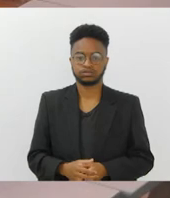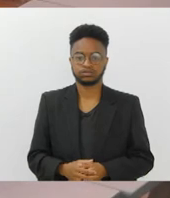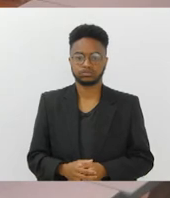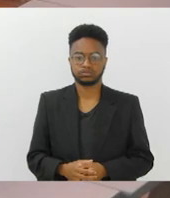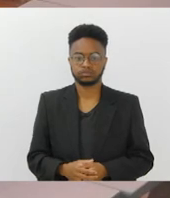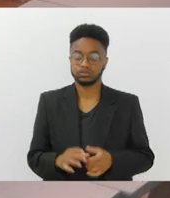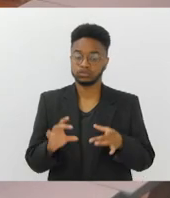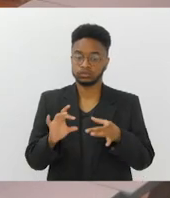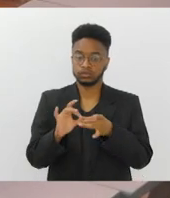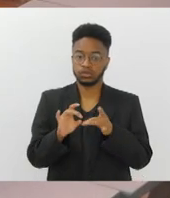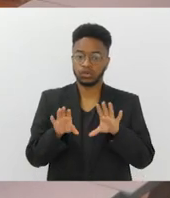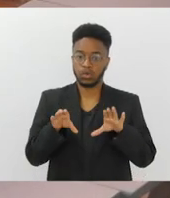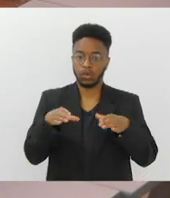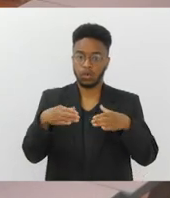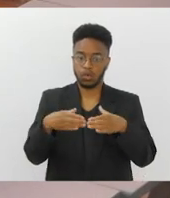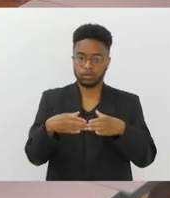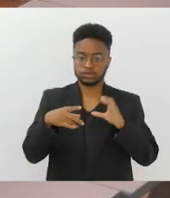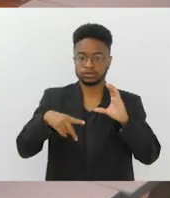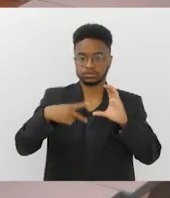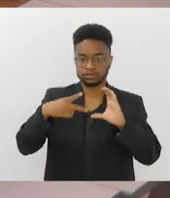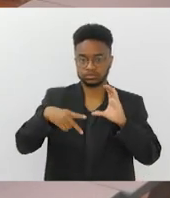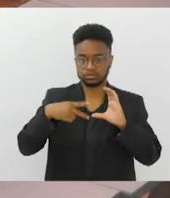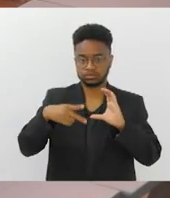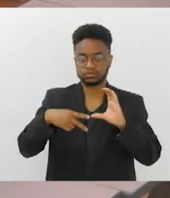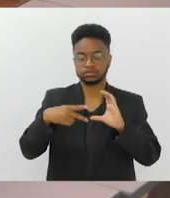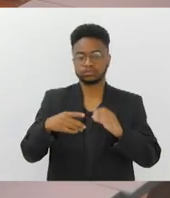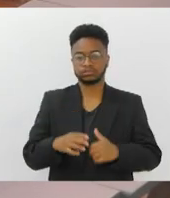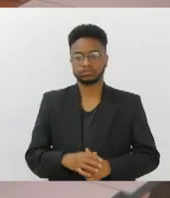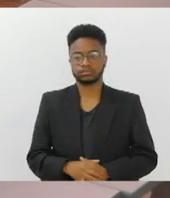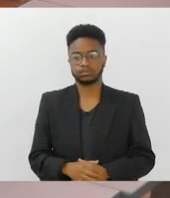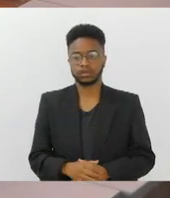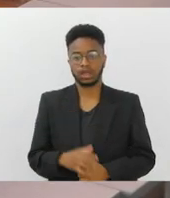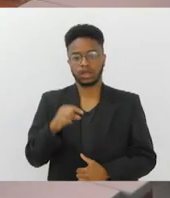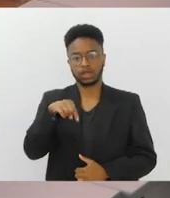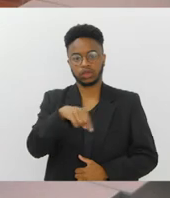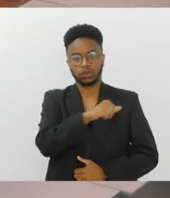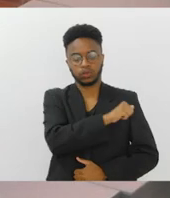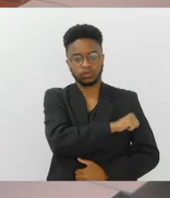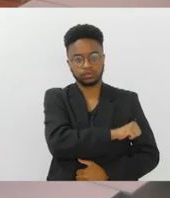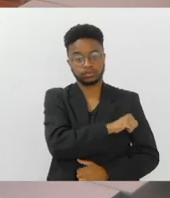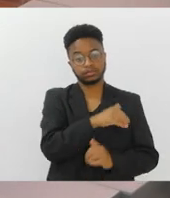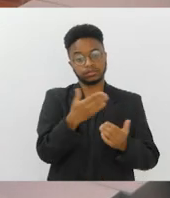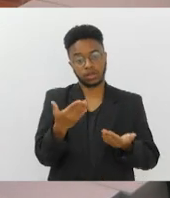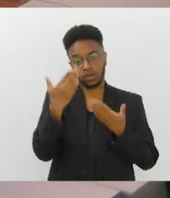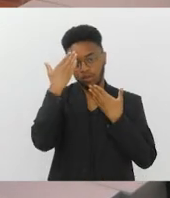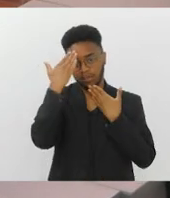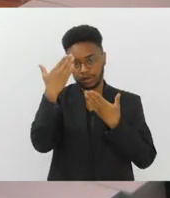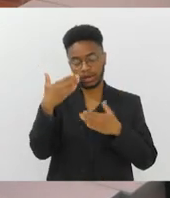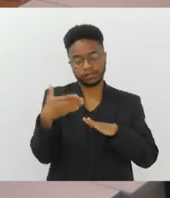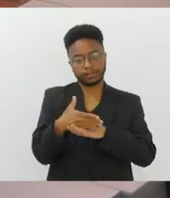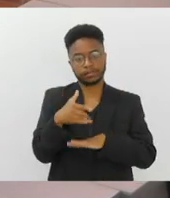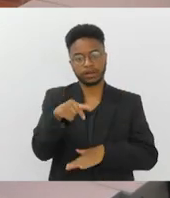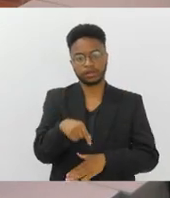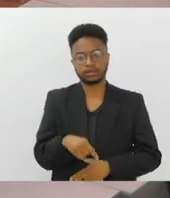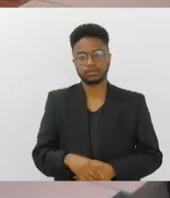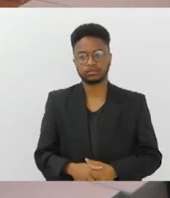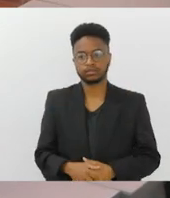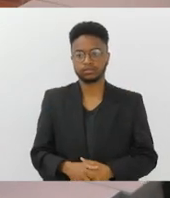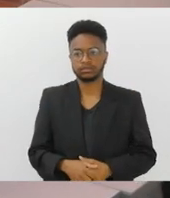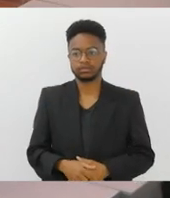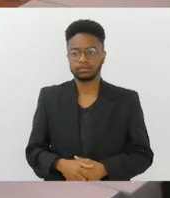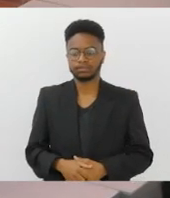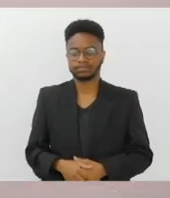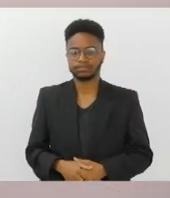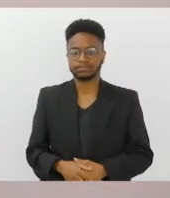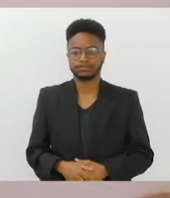na Câmara das Vereadoras e dos Vereadores da cidade do Rio de Janeiro. Então, muito obrigada, Thaís, pela sua participação.